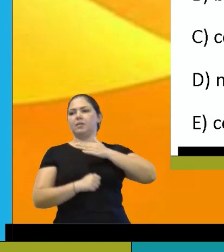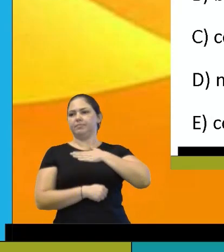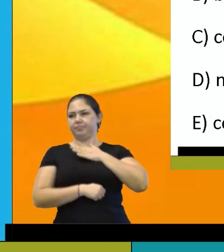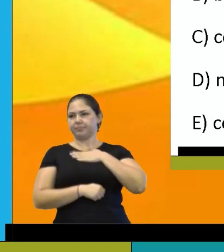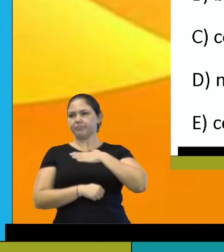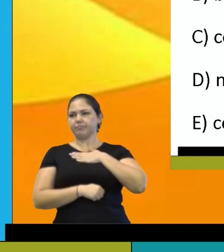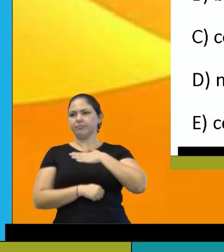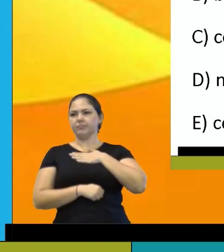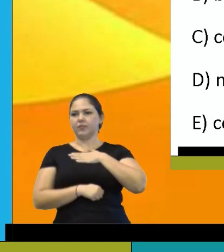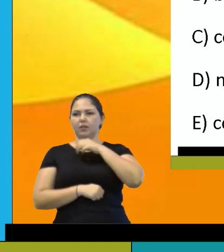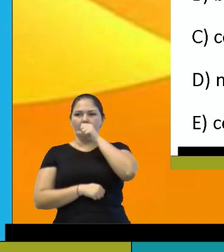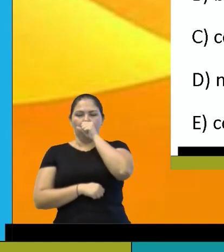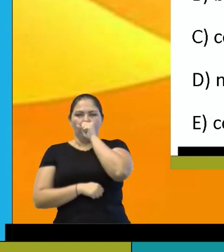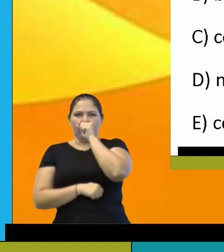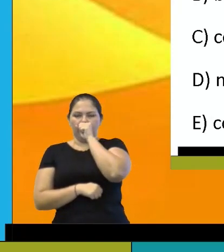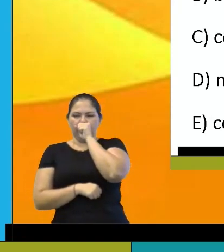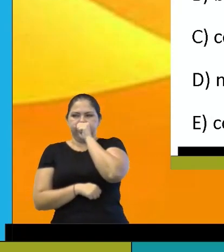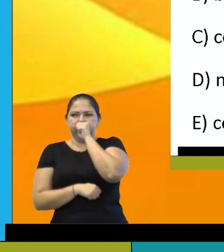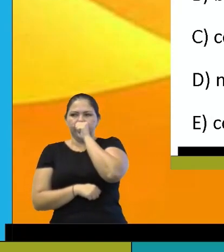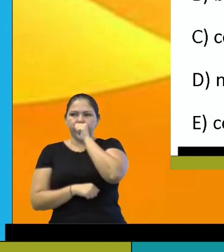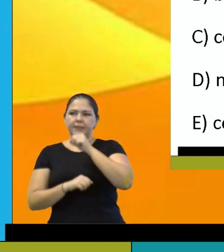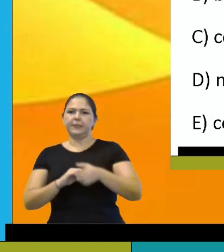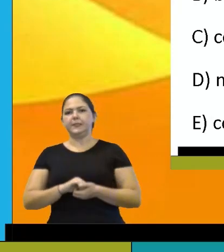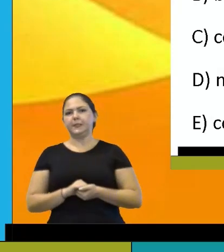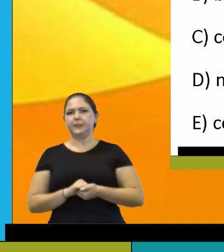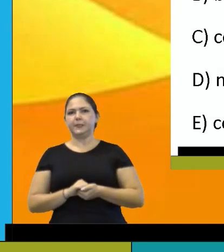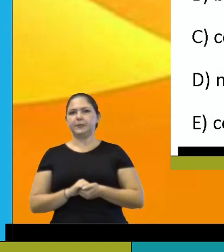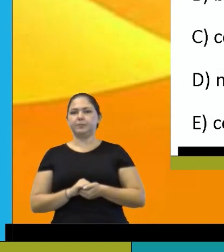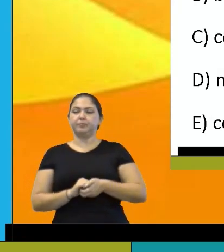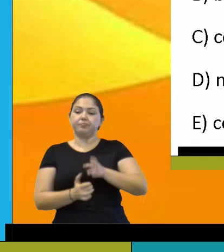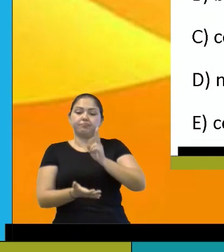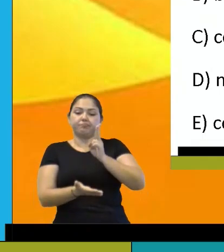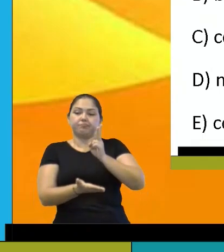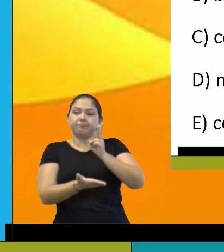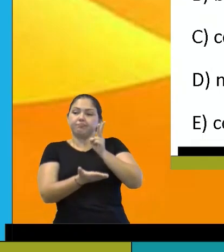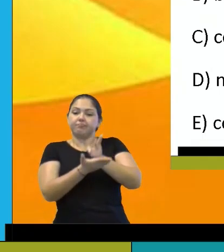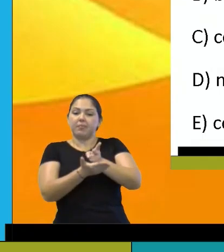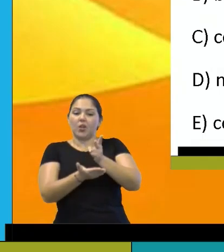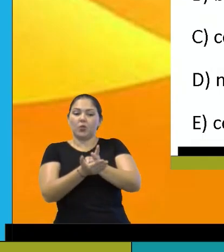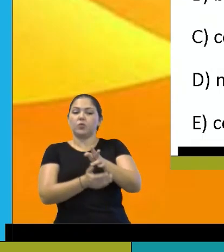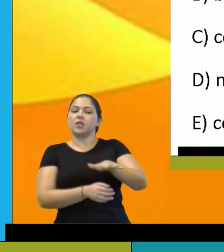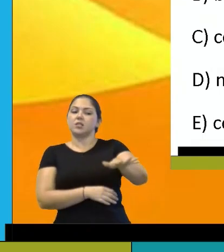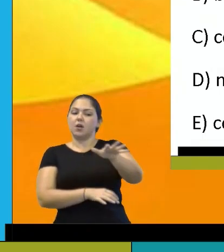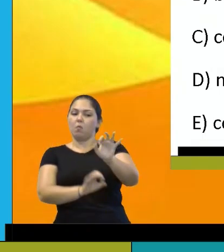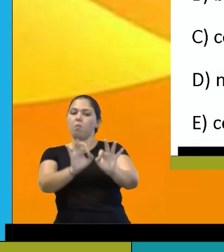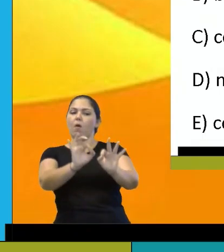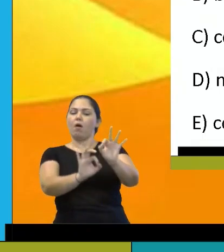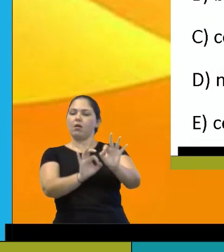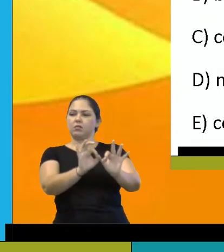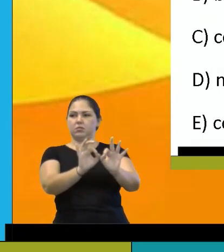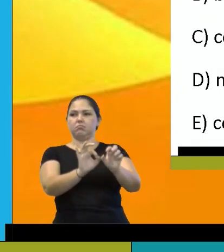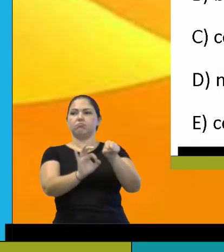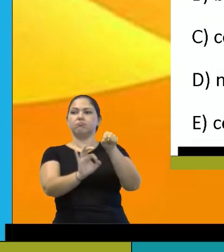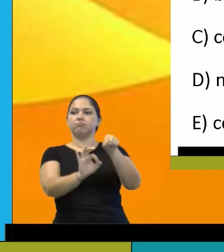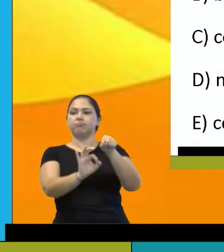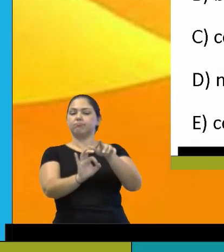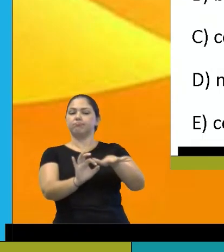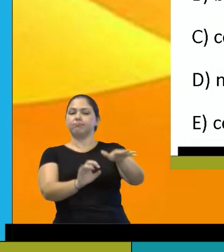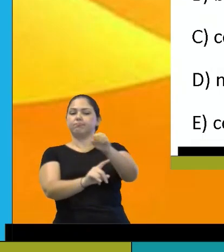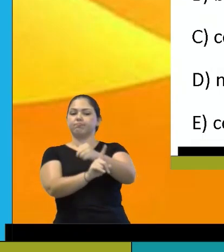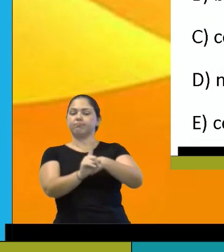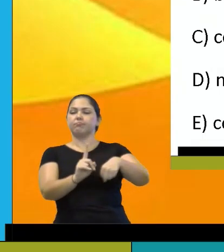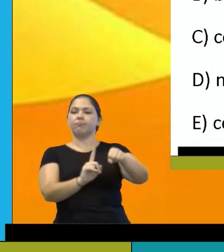A manutenção da ordem social, segundo esse autor, baseava-se o item A, inércia